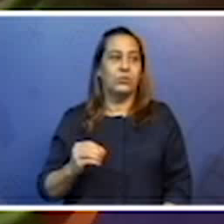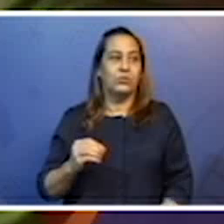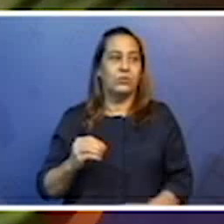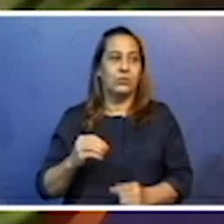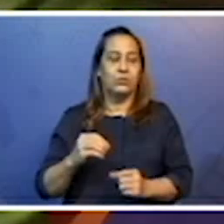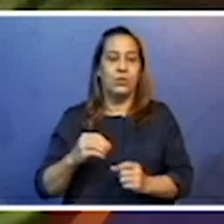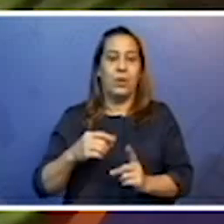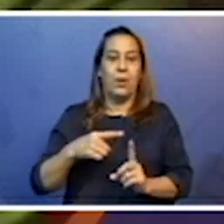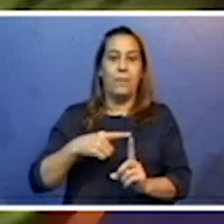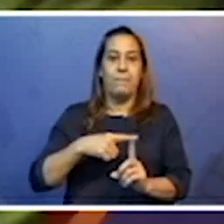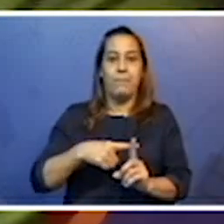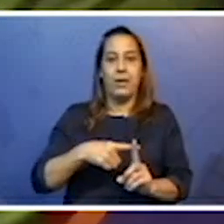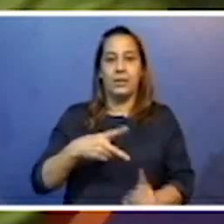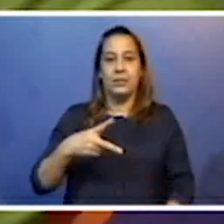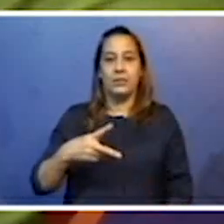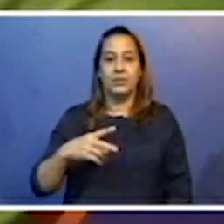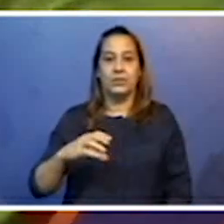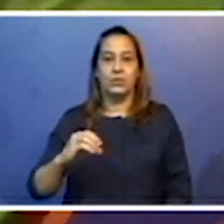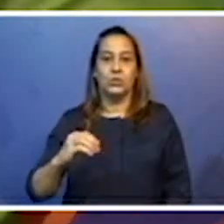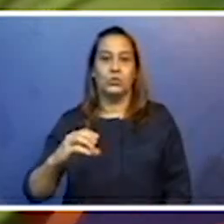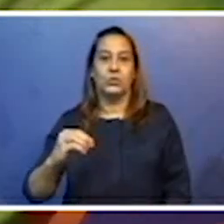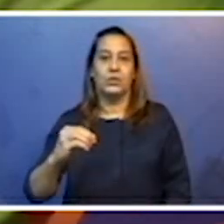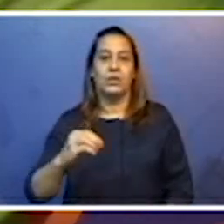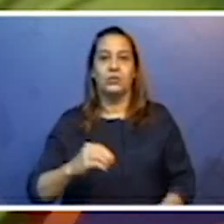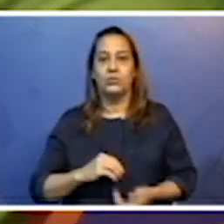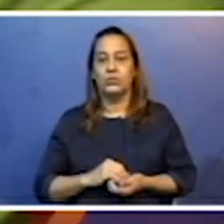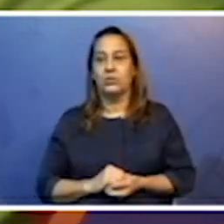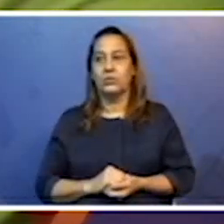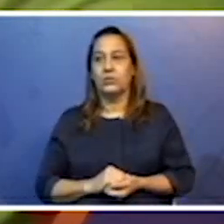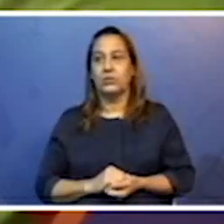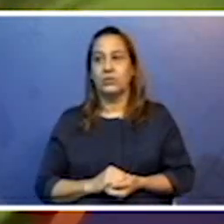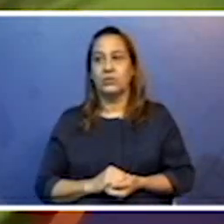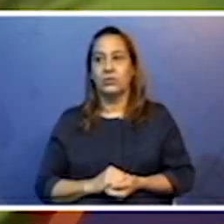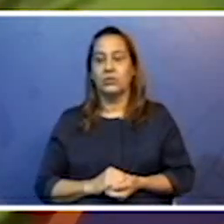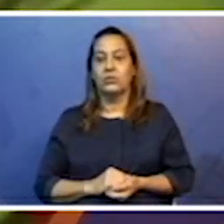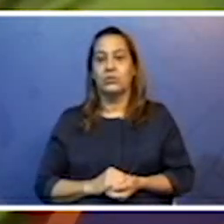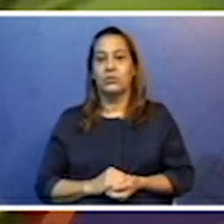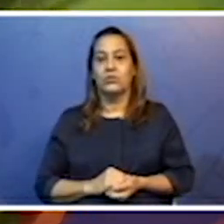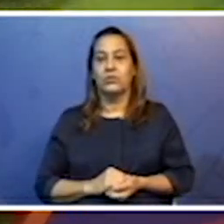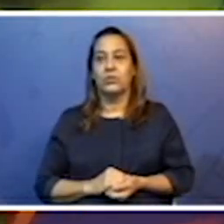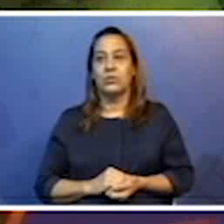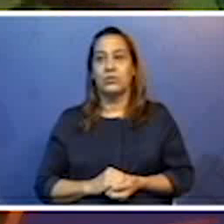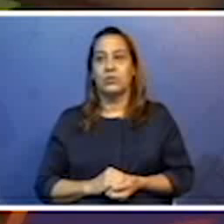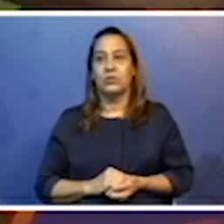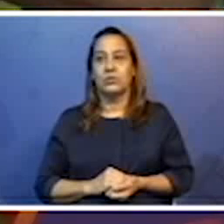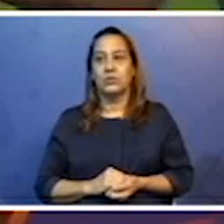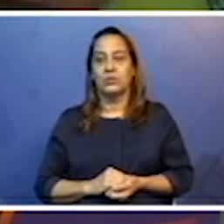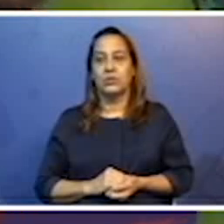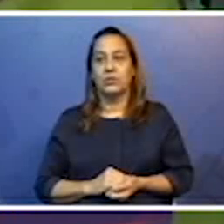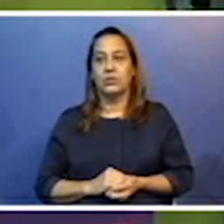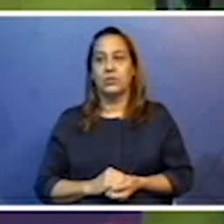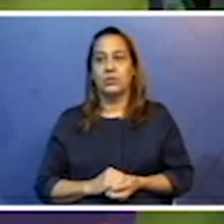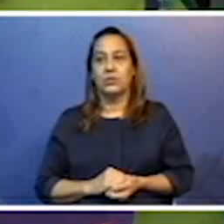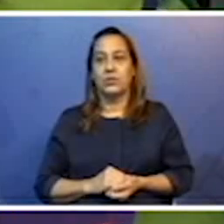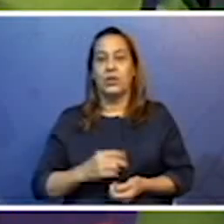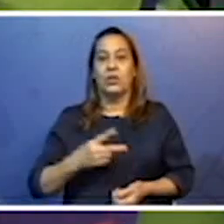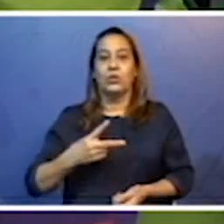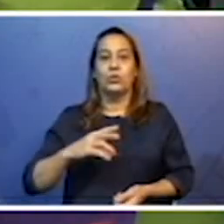400. E agora? Dá mais um pulinho aí. Nossa reta tá dando pulão, né? De 200 em 200,